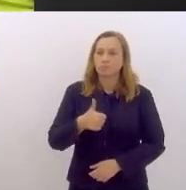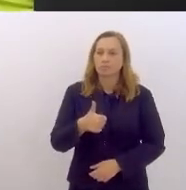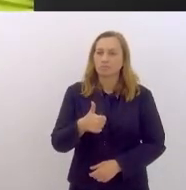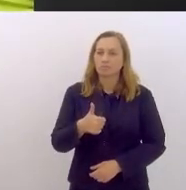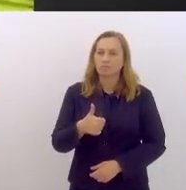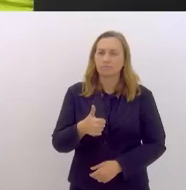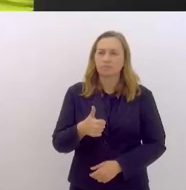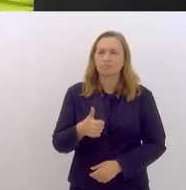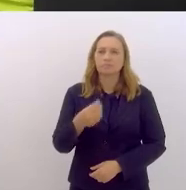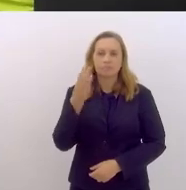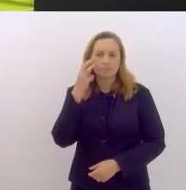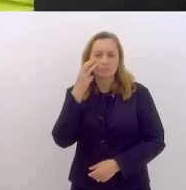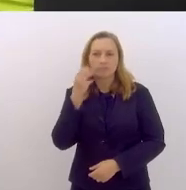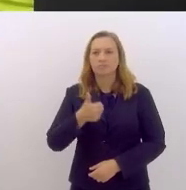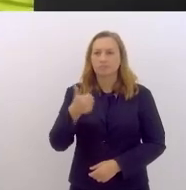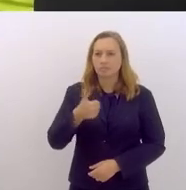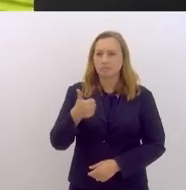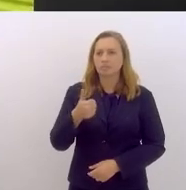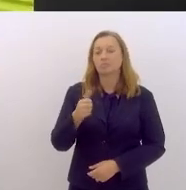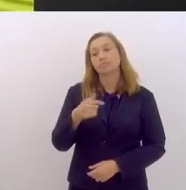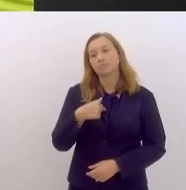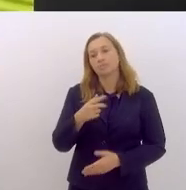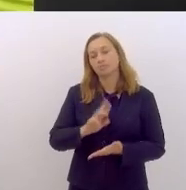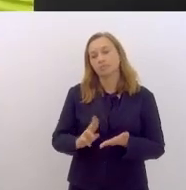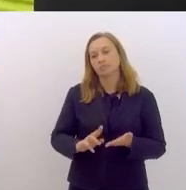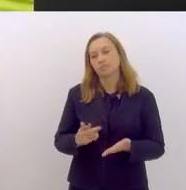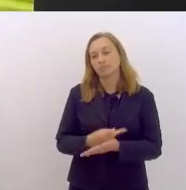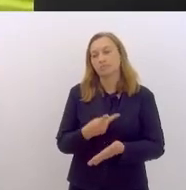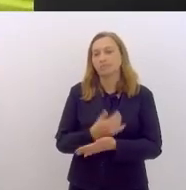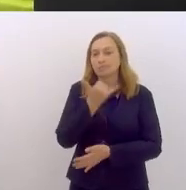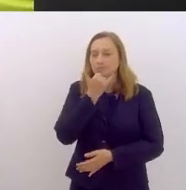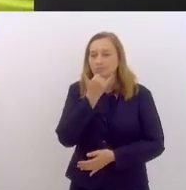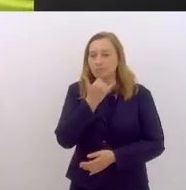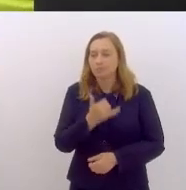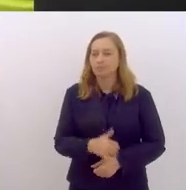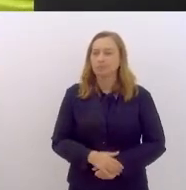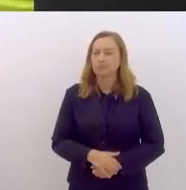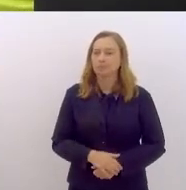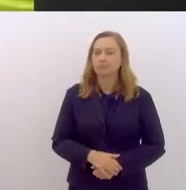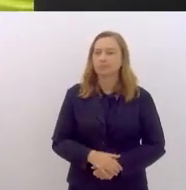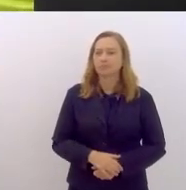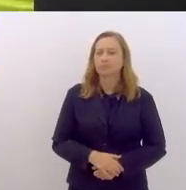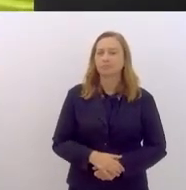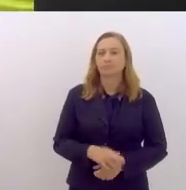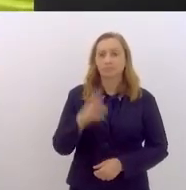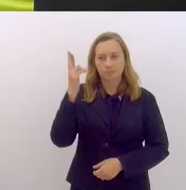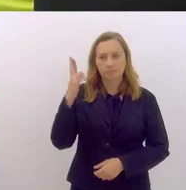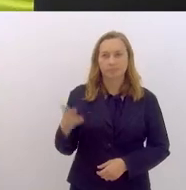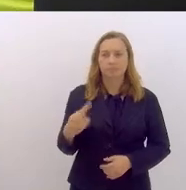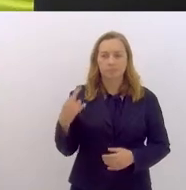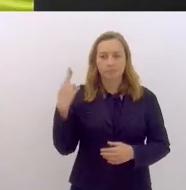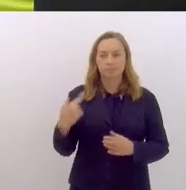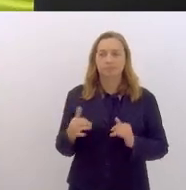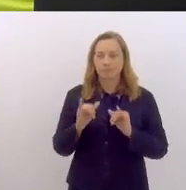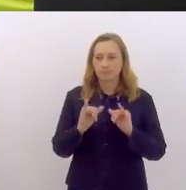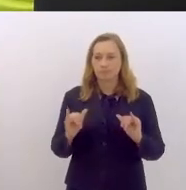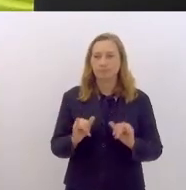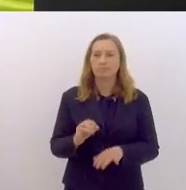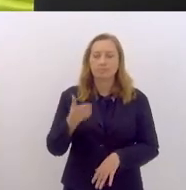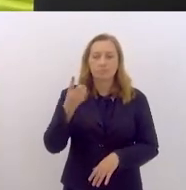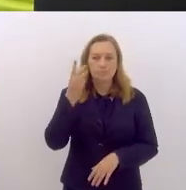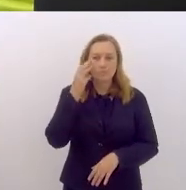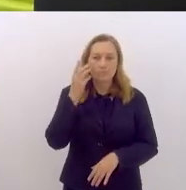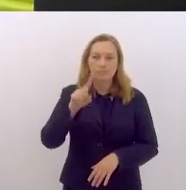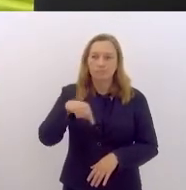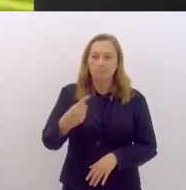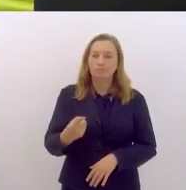deputada foi o Valdec. Foi o Valdec? Então eu anotei errado, desculpa. A de Renata é a declaração, a da Renata eu marquei. Então o Valdec, logo